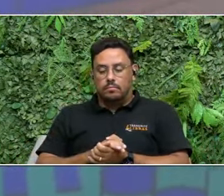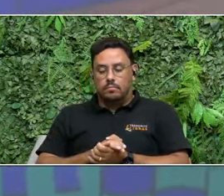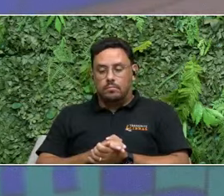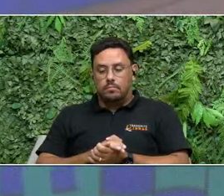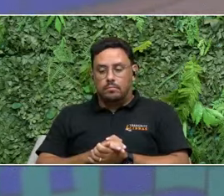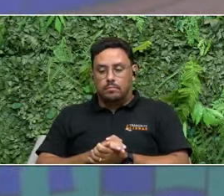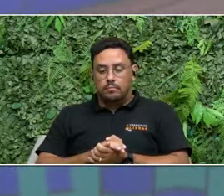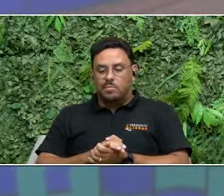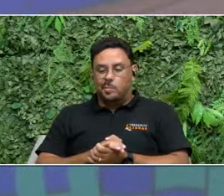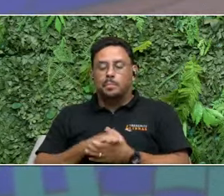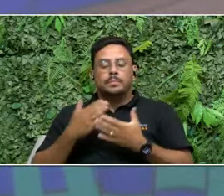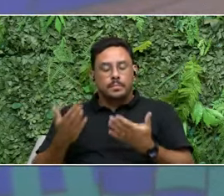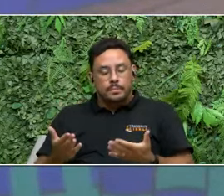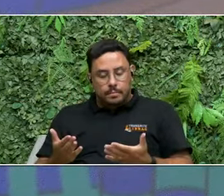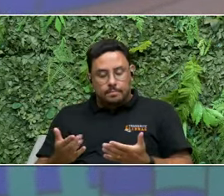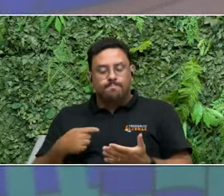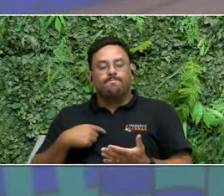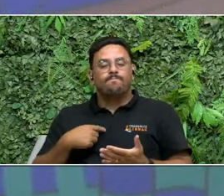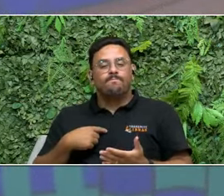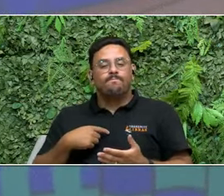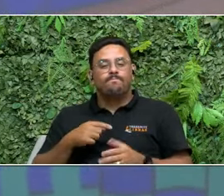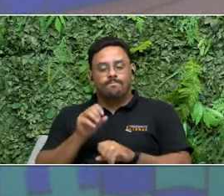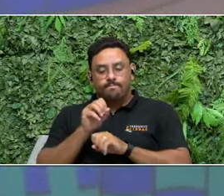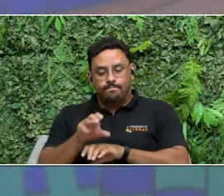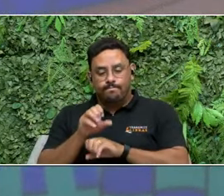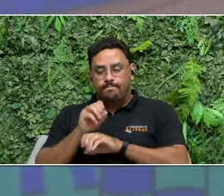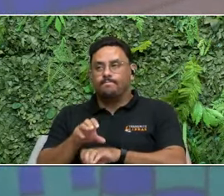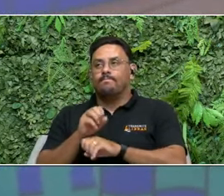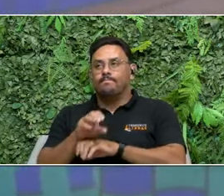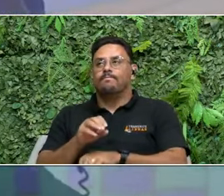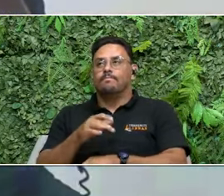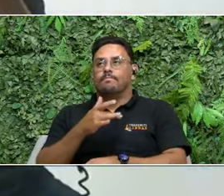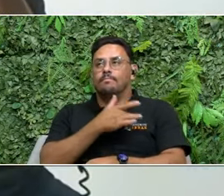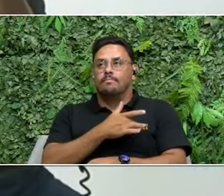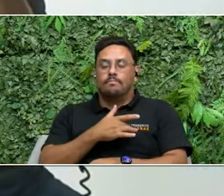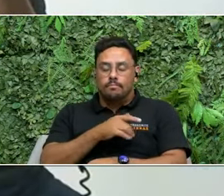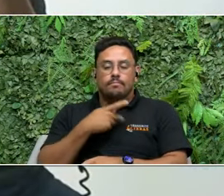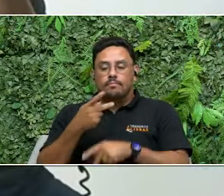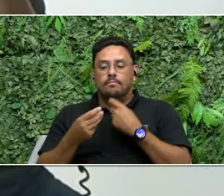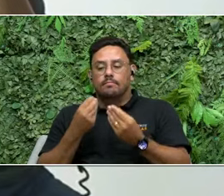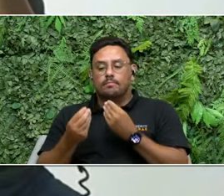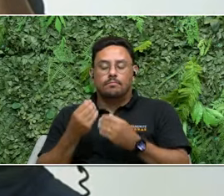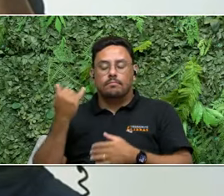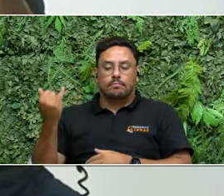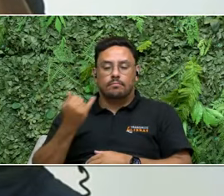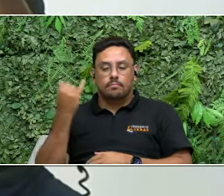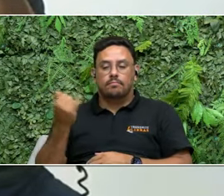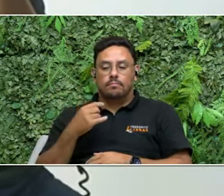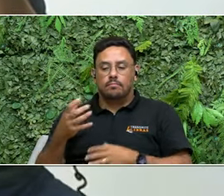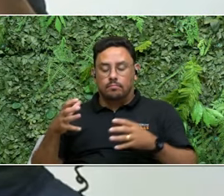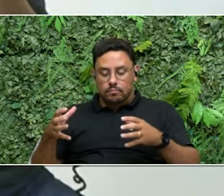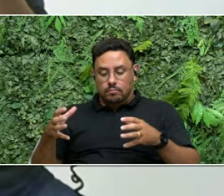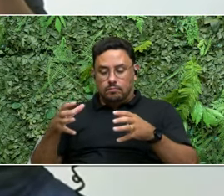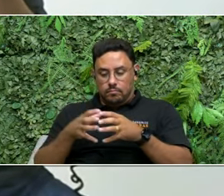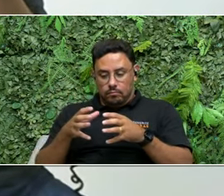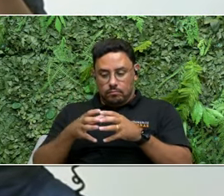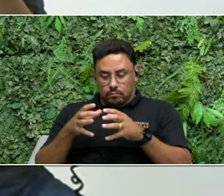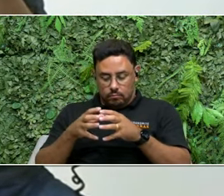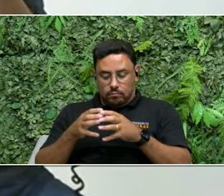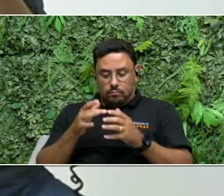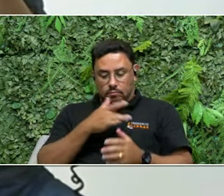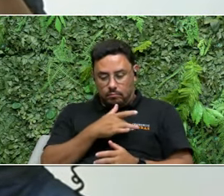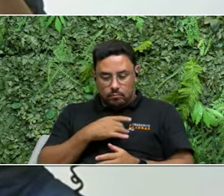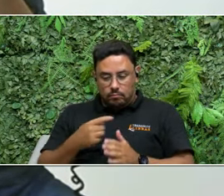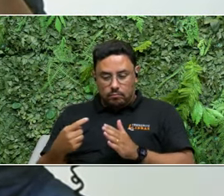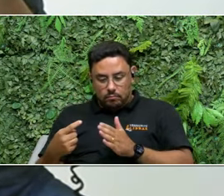vai Pois é seu Bob o técnico do Cruzeiro nicolá camon ele falou muito da importância da parte coletiva do Cruzeiro ele foi